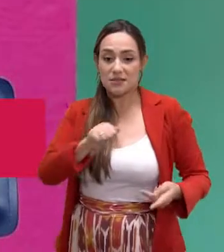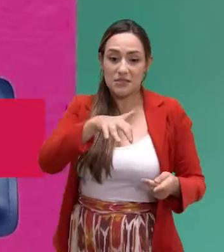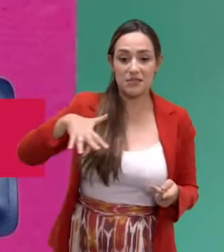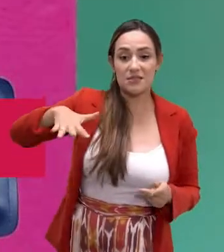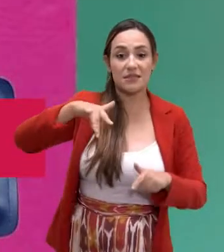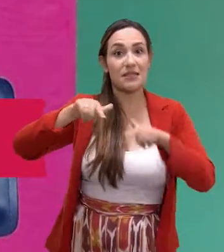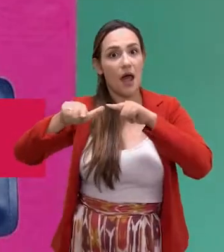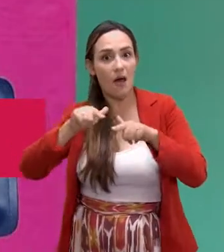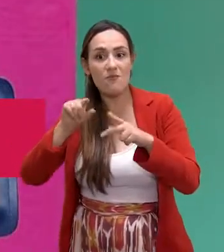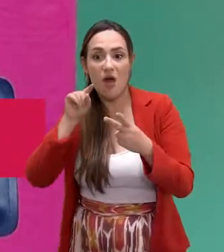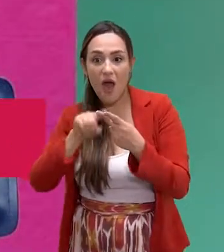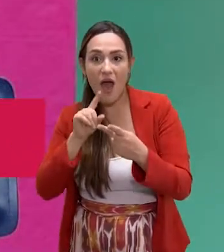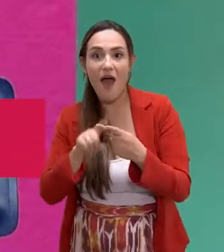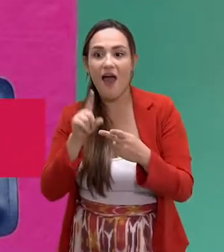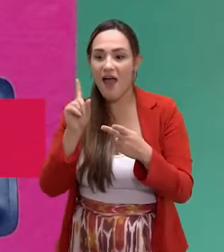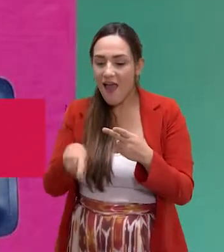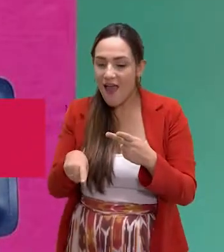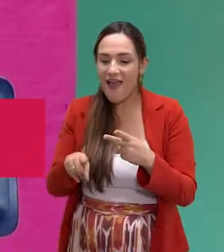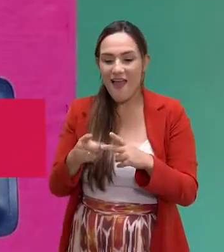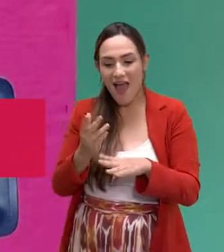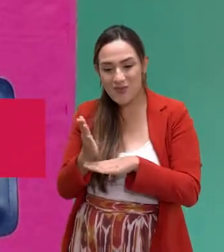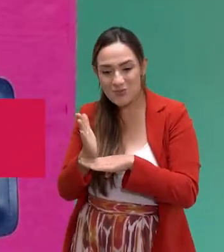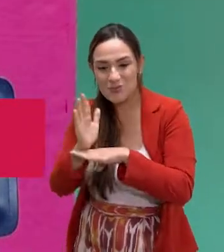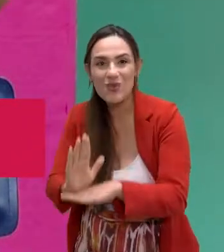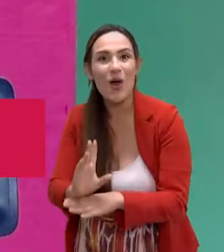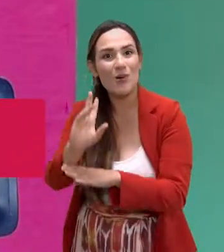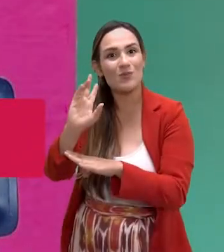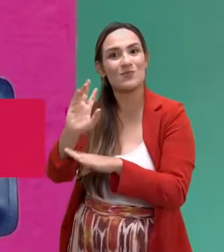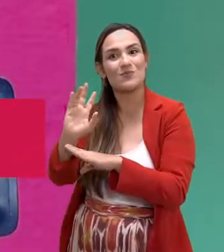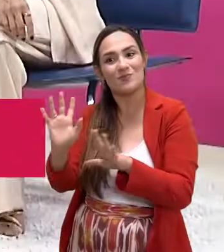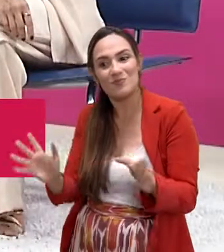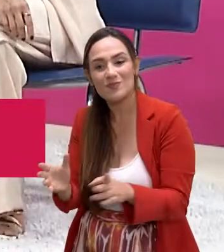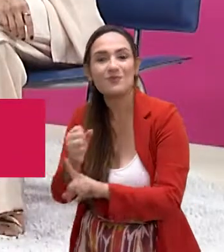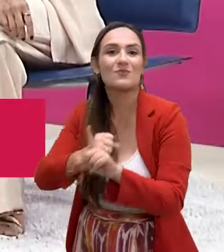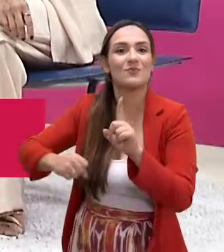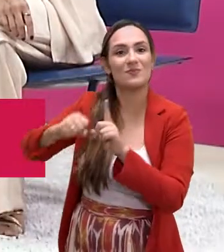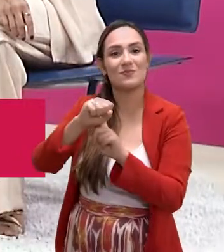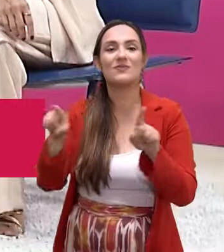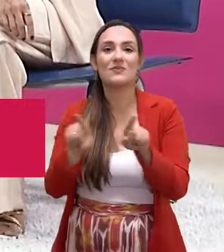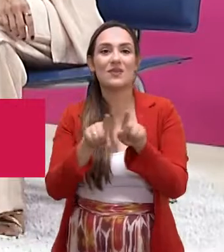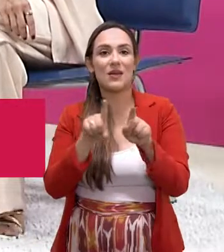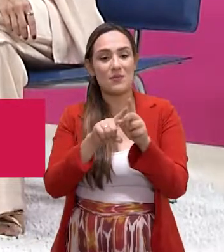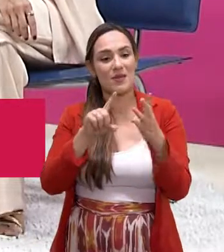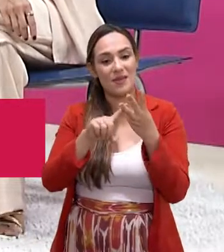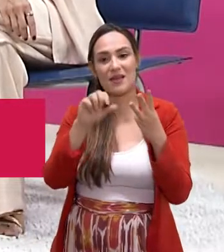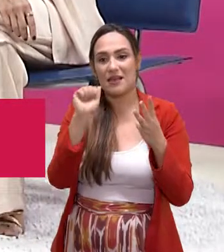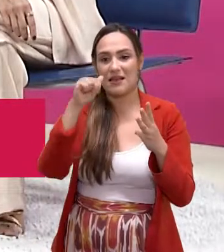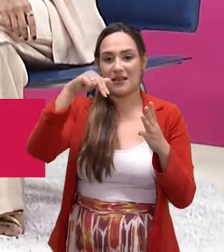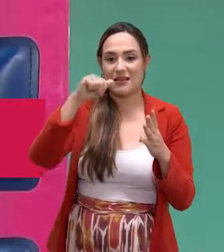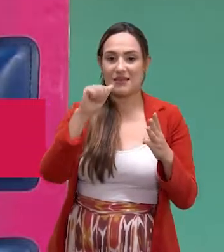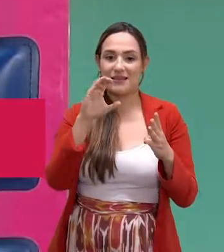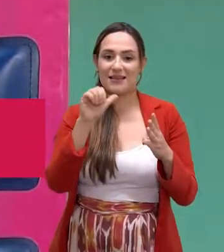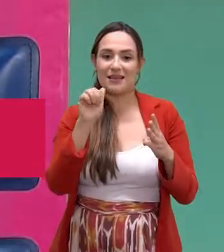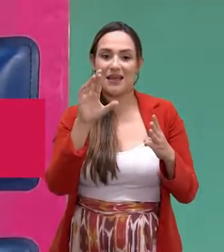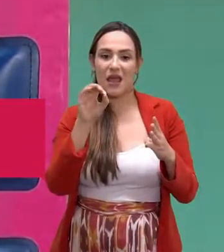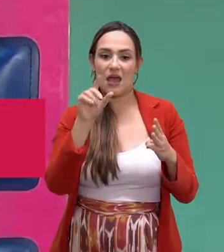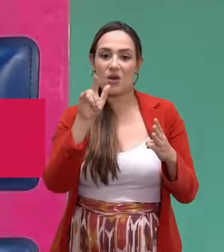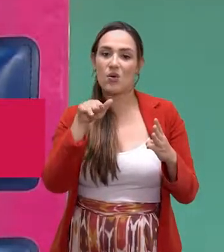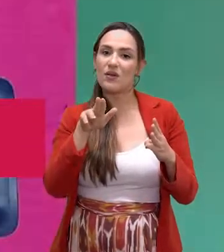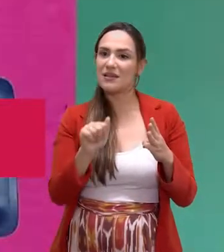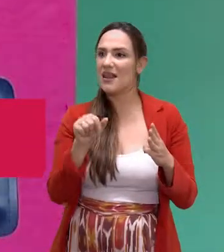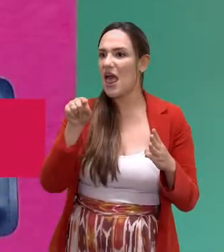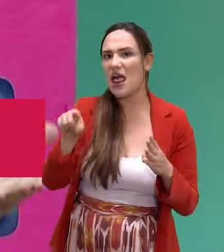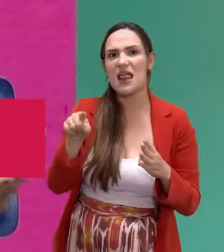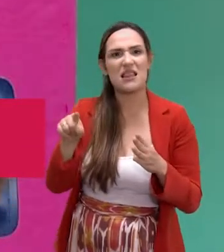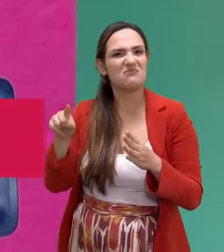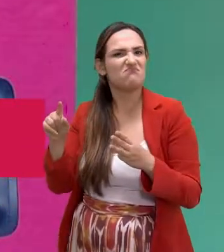esse trabalho de integração da nossa sociedade. Nossa consultora legislativa, Ana Carolina, que é uma mulher assim brilhante no que faz,